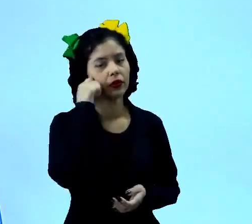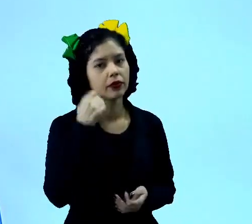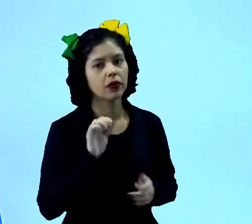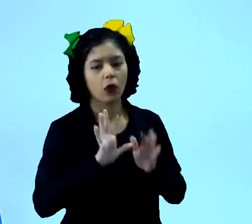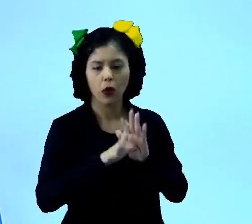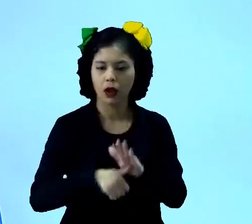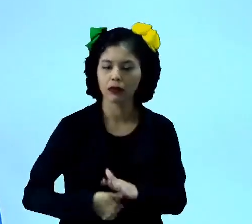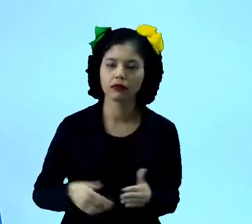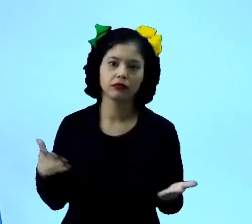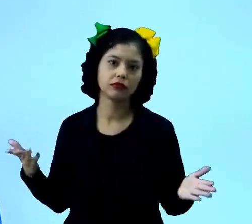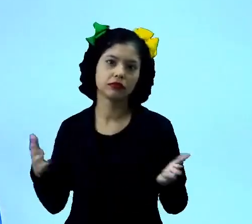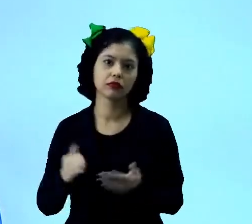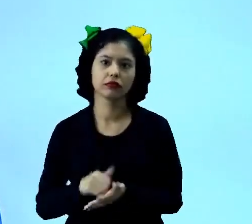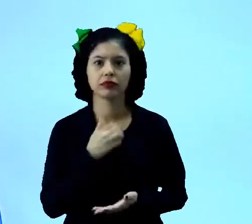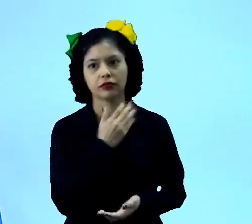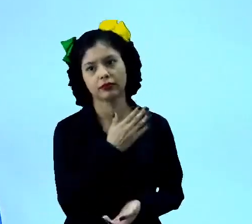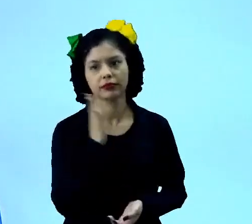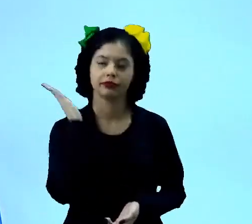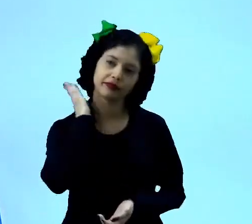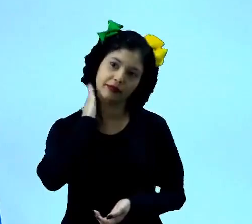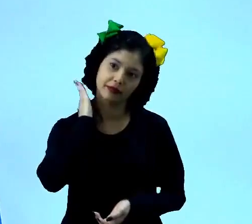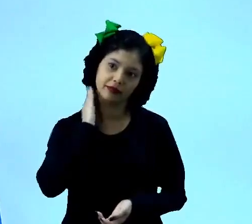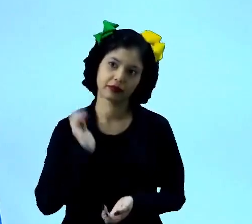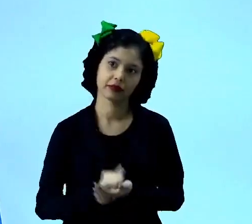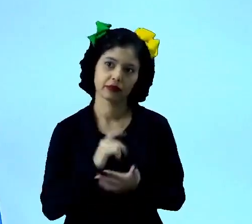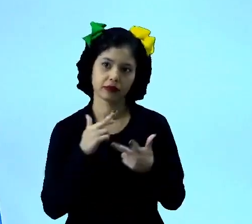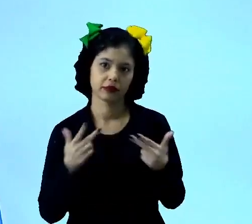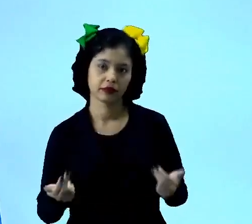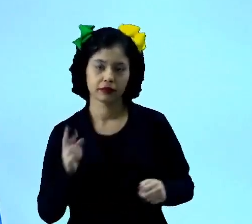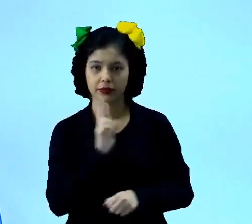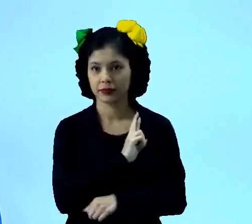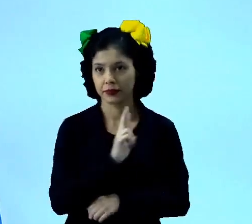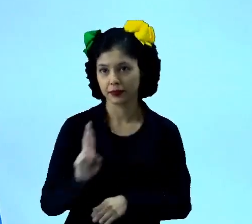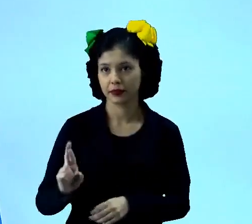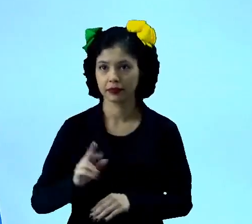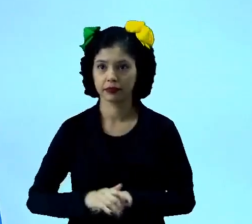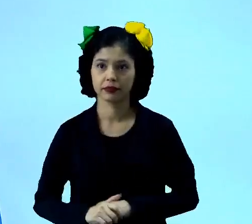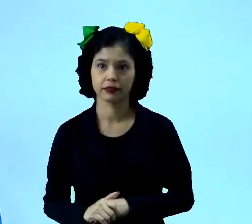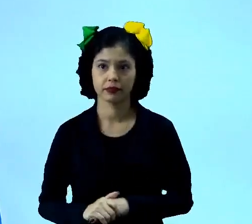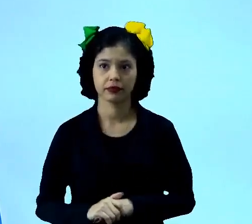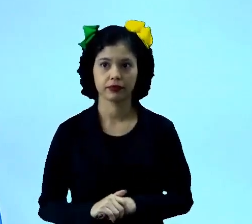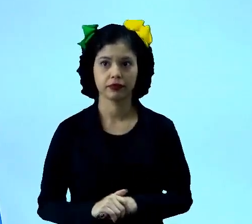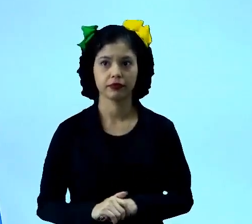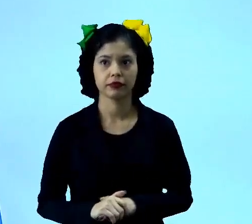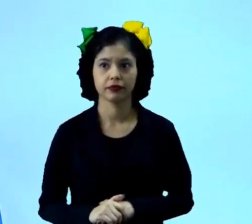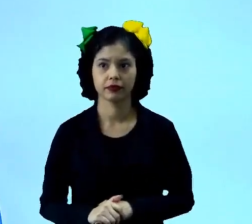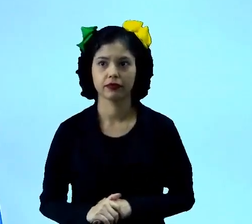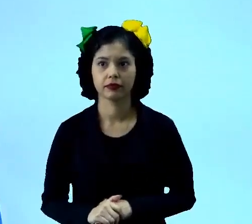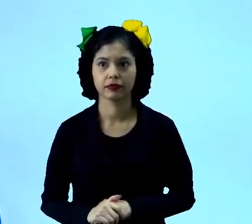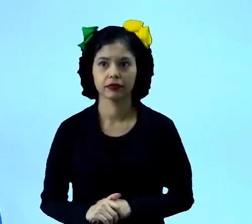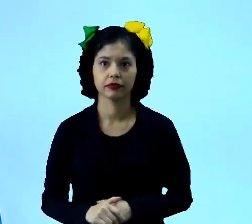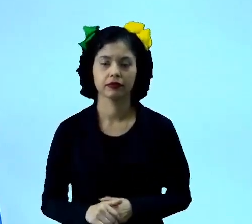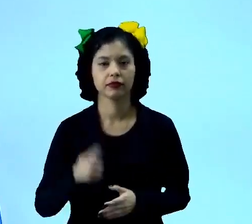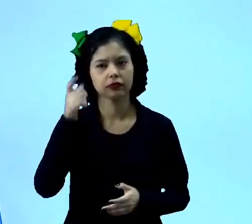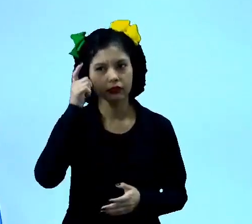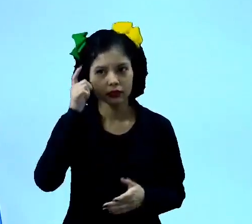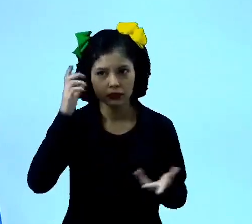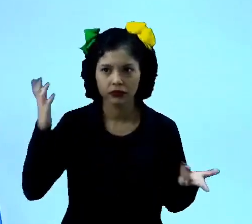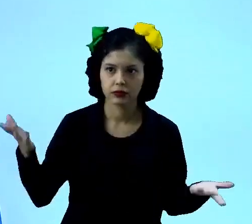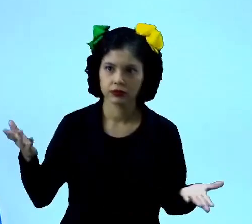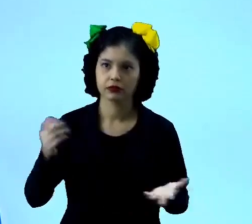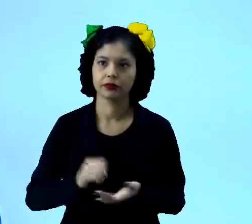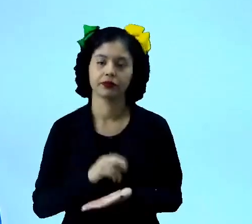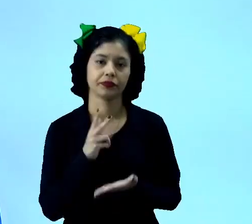é ladrão, o negro é preguiçoso, né, a religião do negro é coisa do demônio,